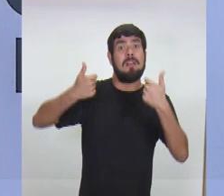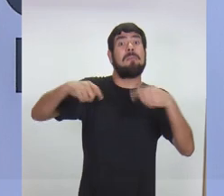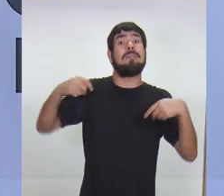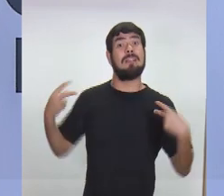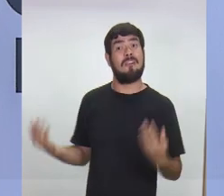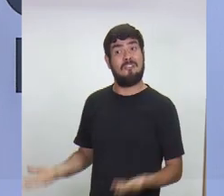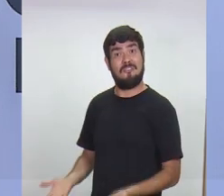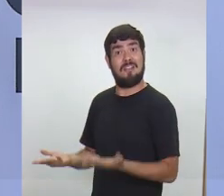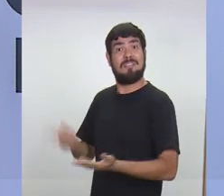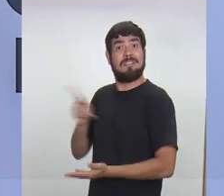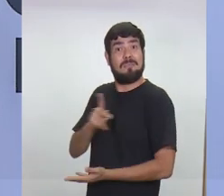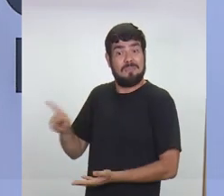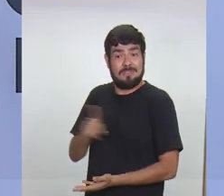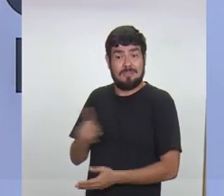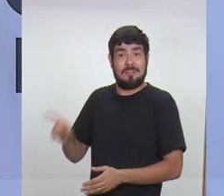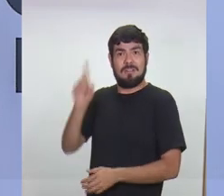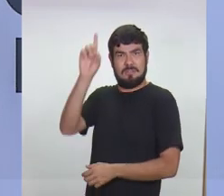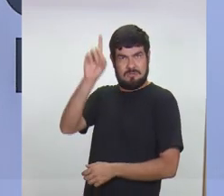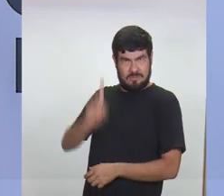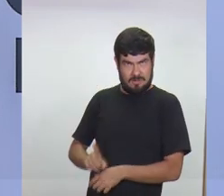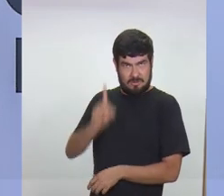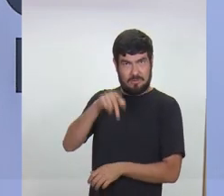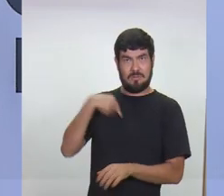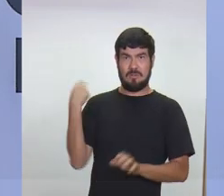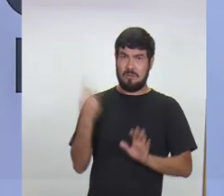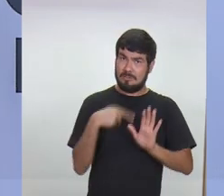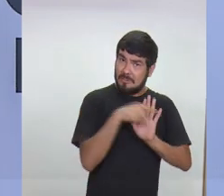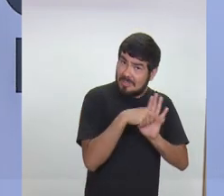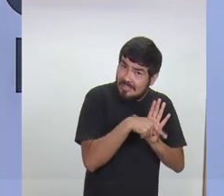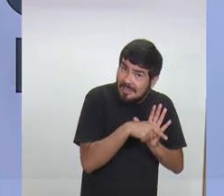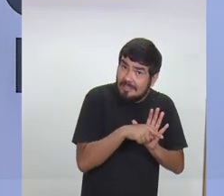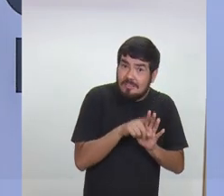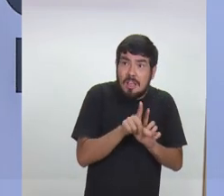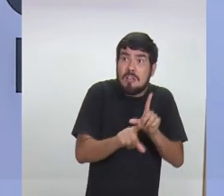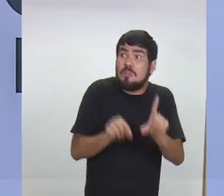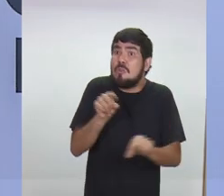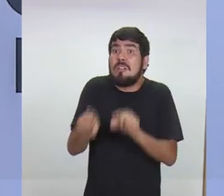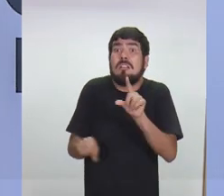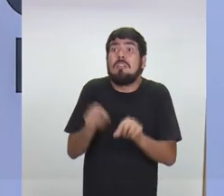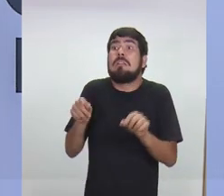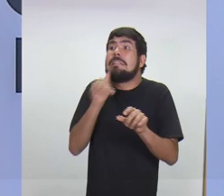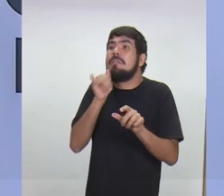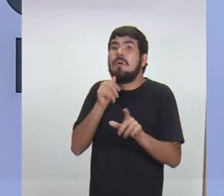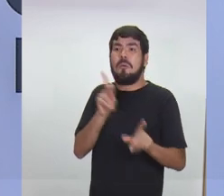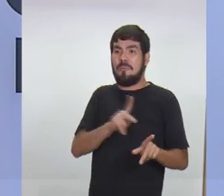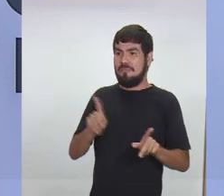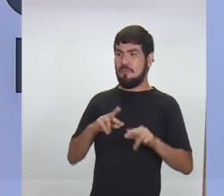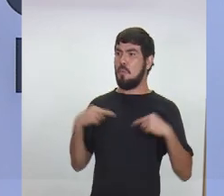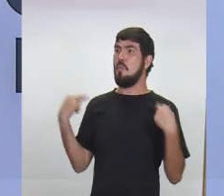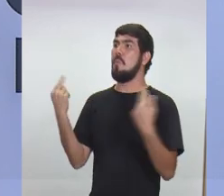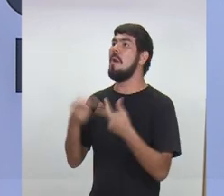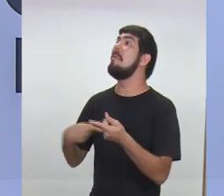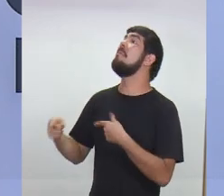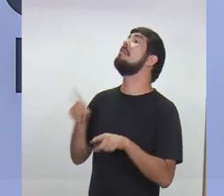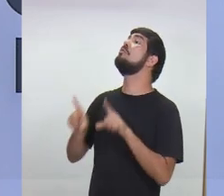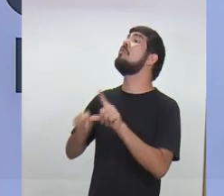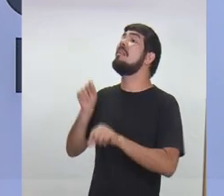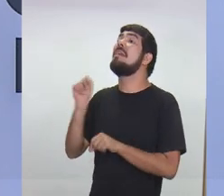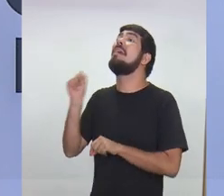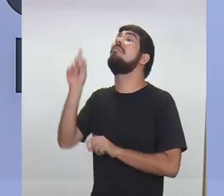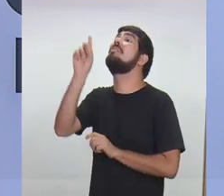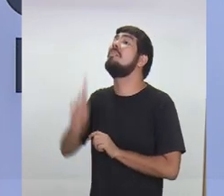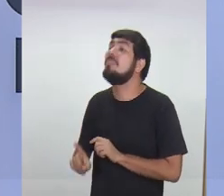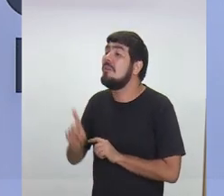e gestores no nosso projeto eles vão ser escolhidos pelos seus pares os professores é que vão escolher quem é o gestor daquela